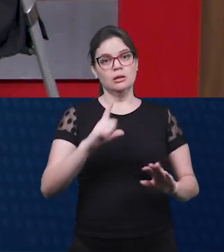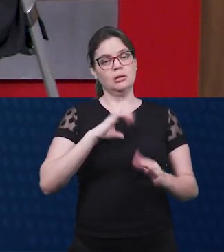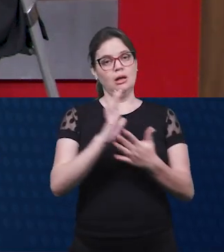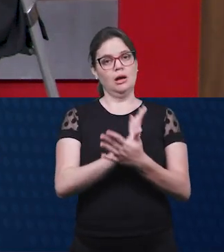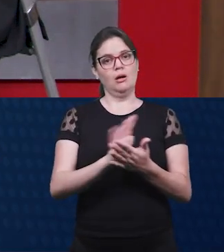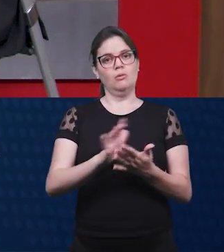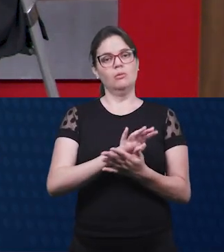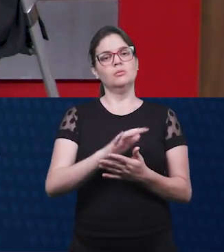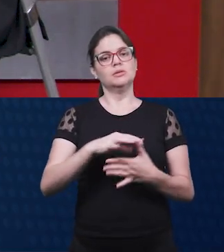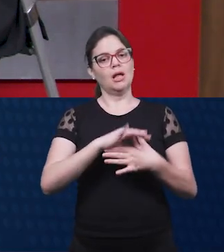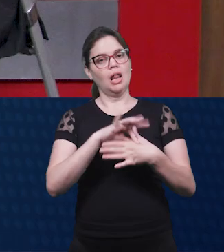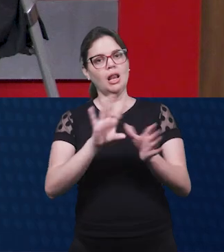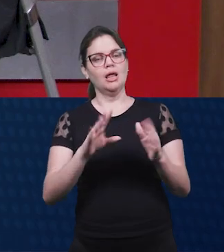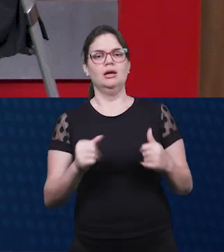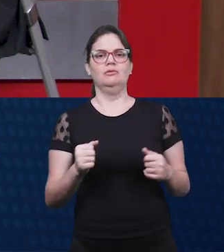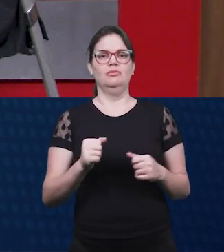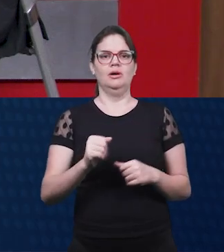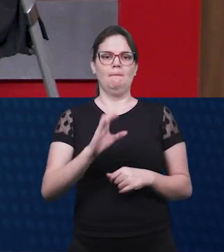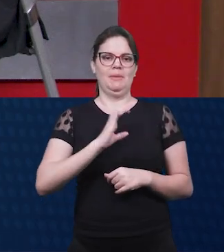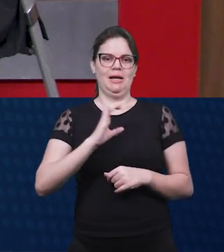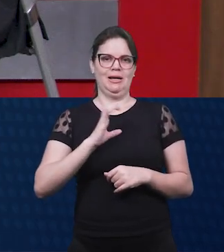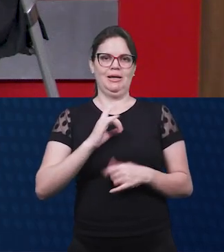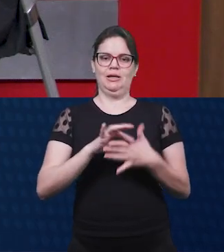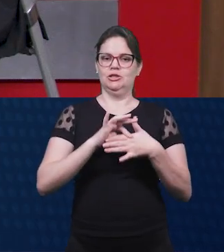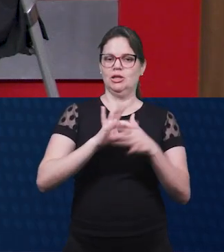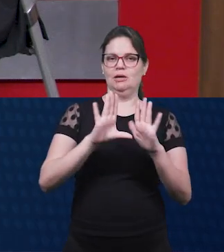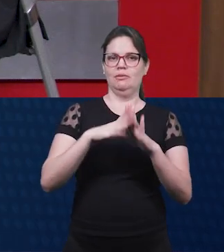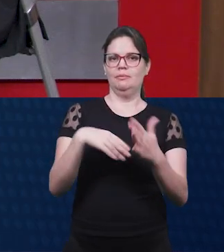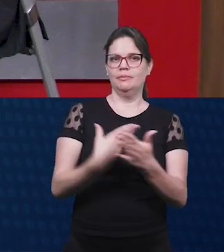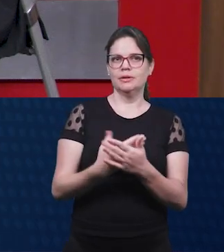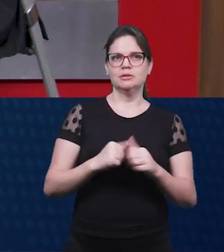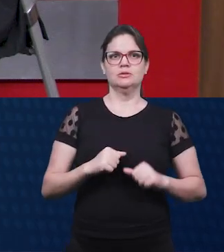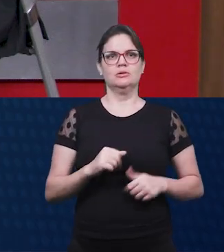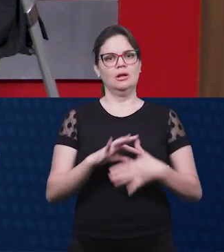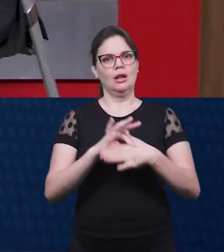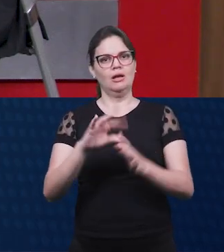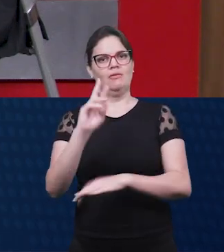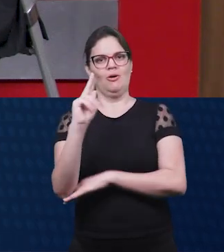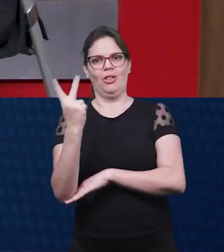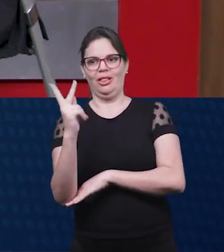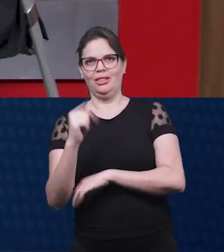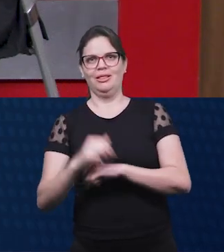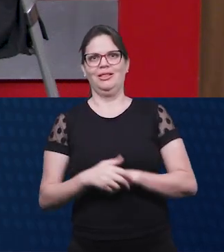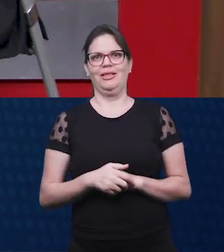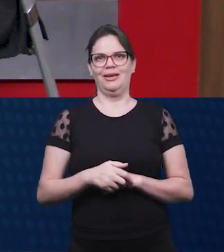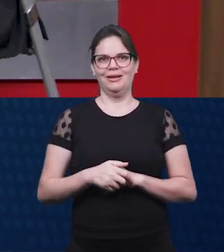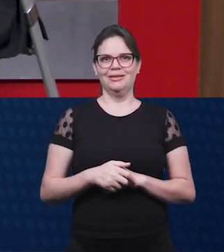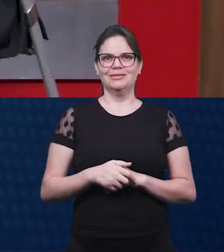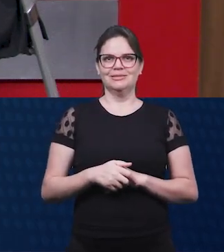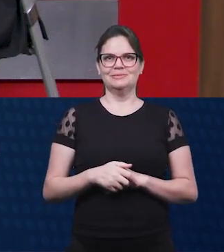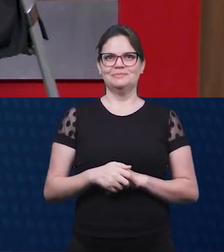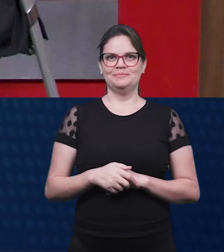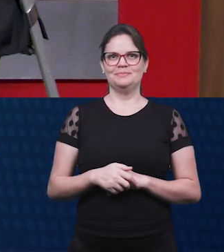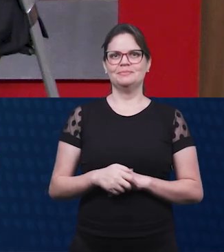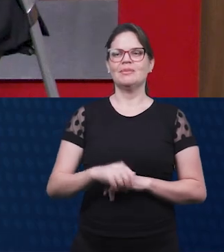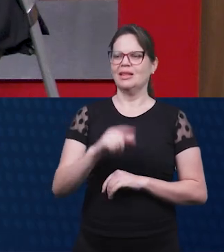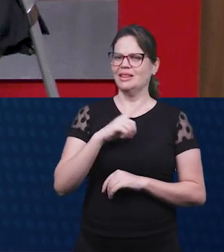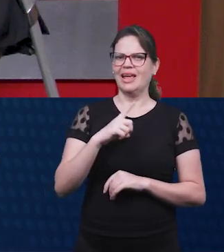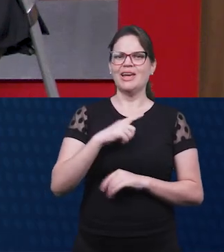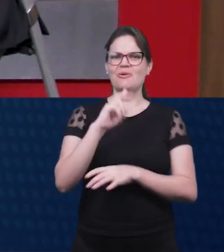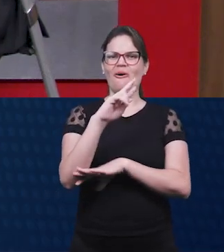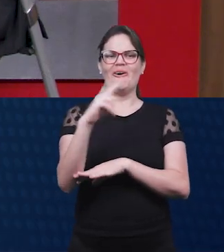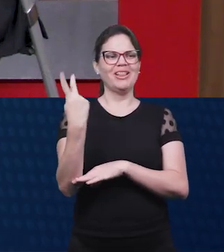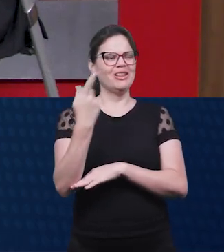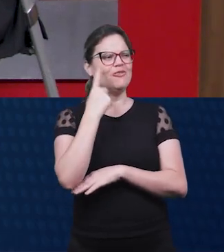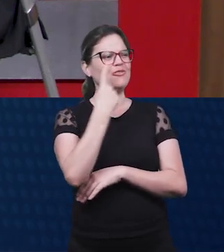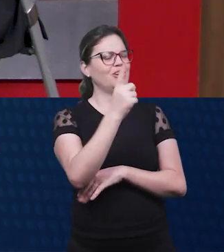para escola, para adestramento. Para hotel. Para hotel. Vai viajar, deixa ter um hotel. Um dia eu passei, ele tinha um